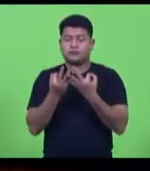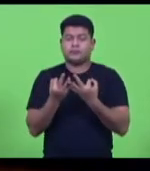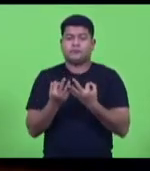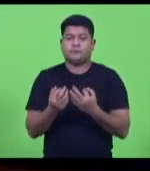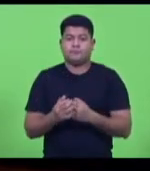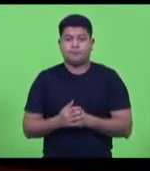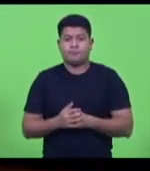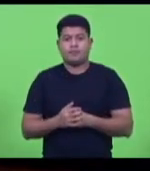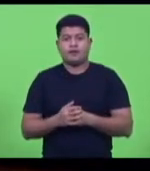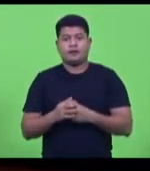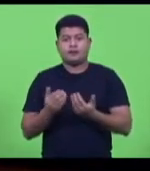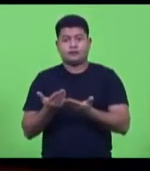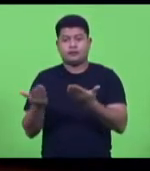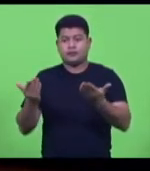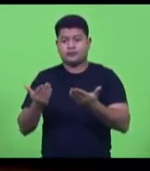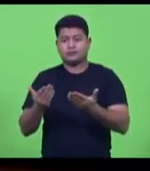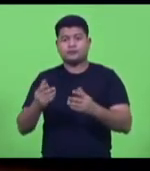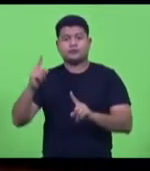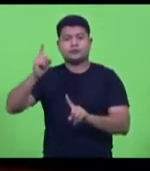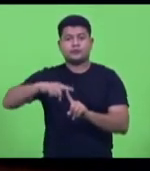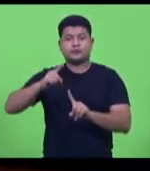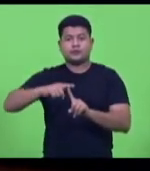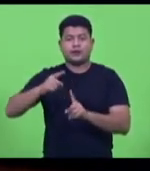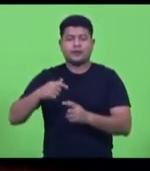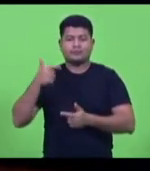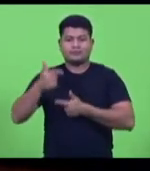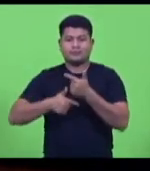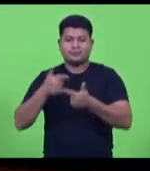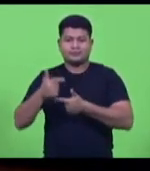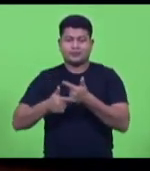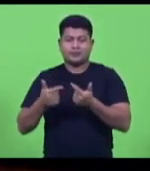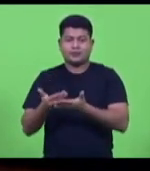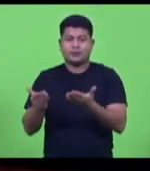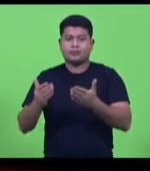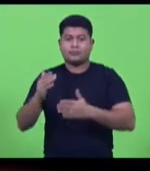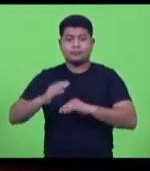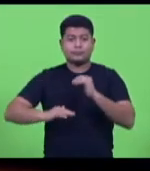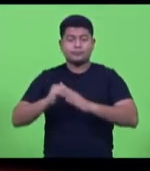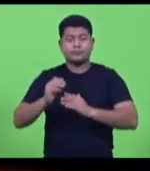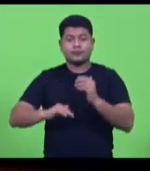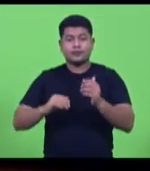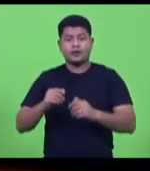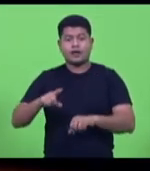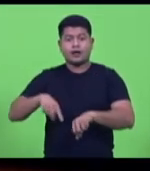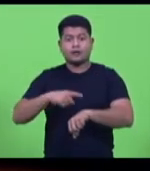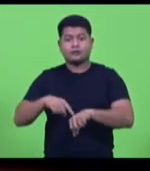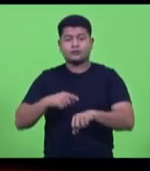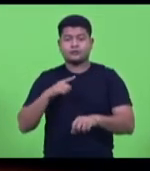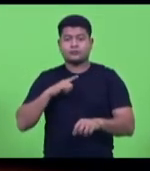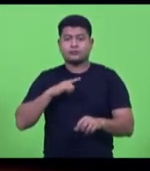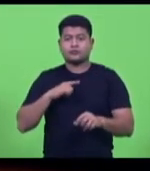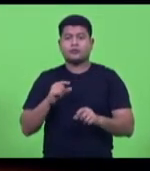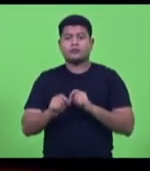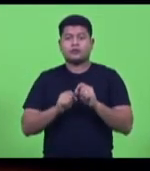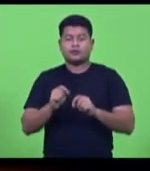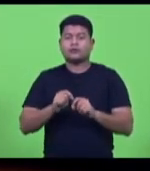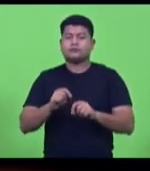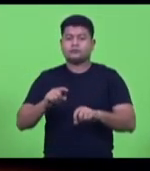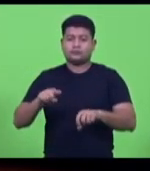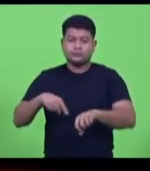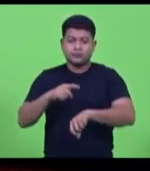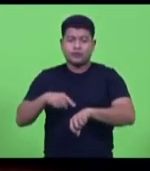tipos de atividades são horas de ensino. Há ainda atendimentos síncronos de recuperação,